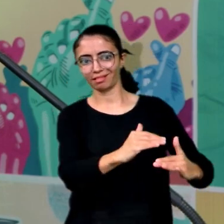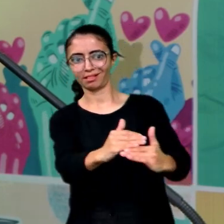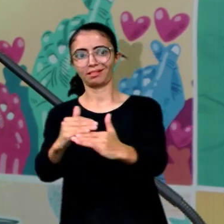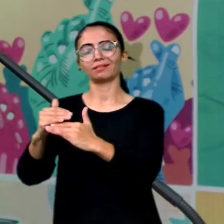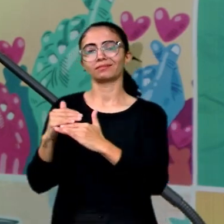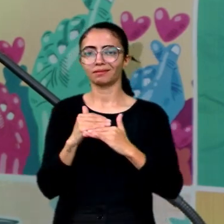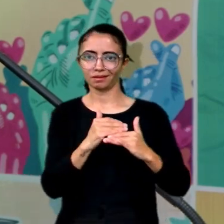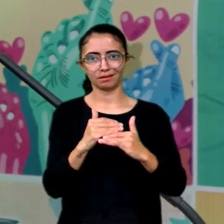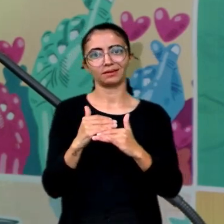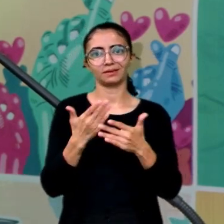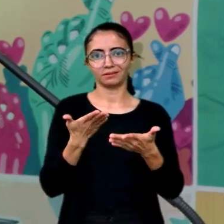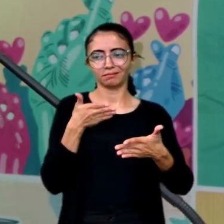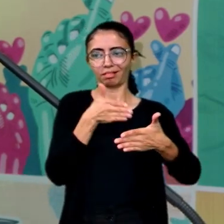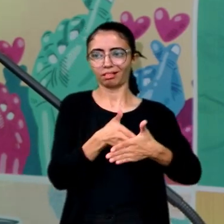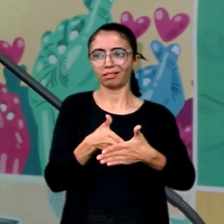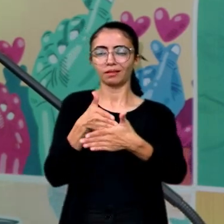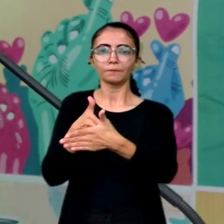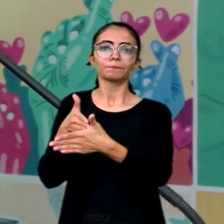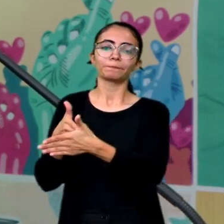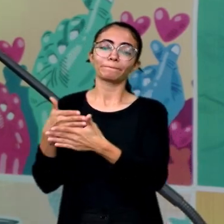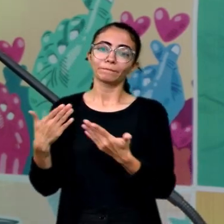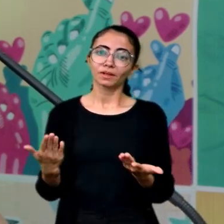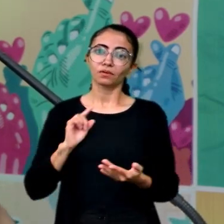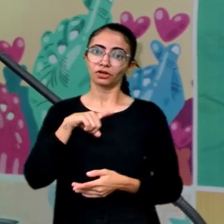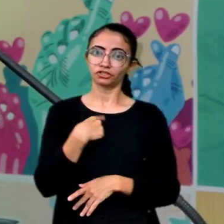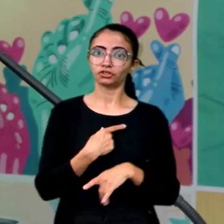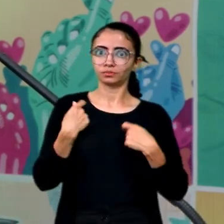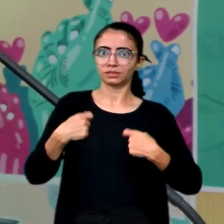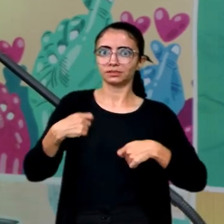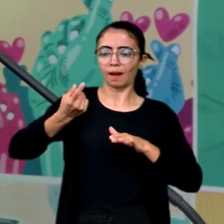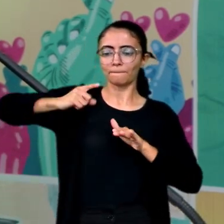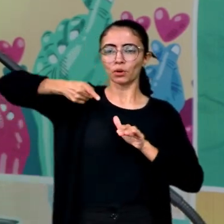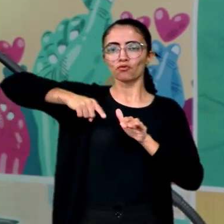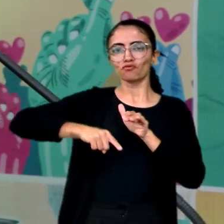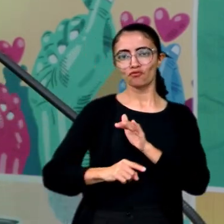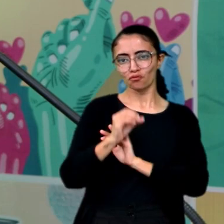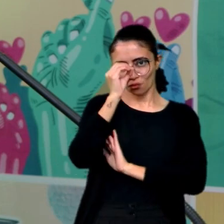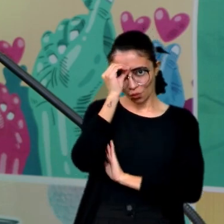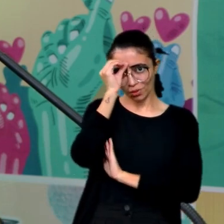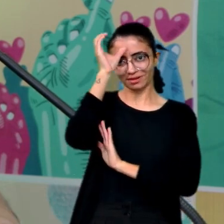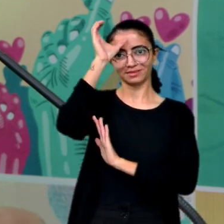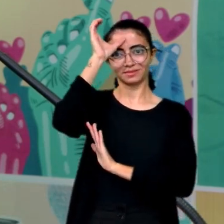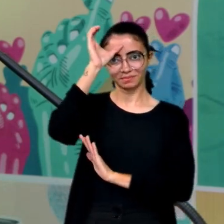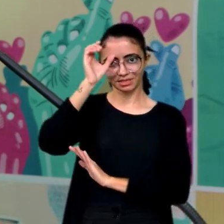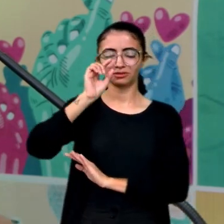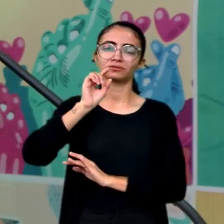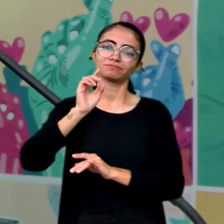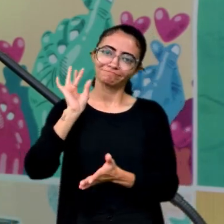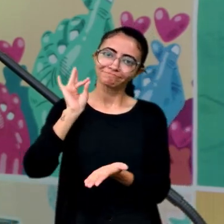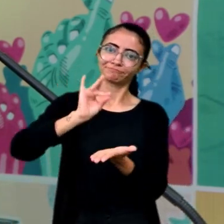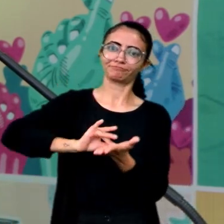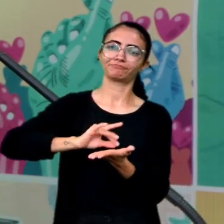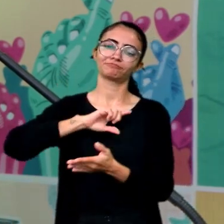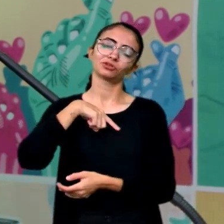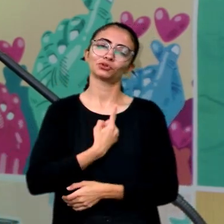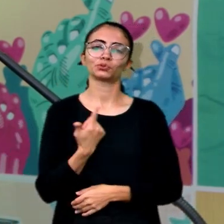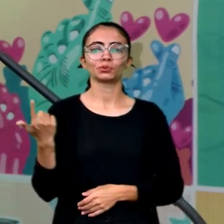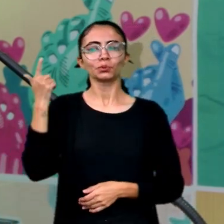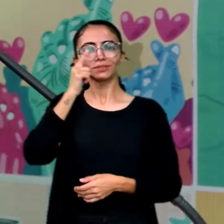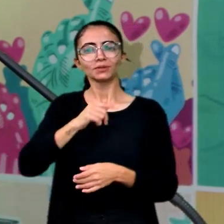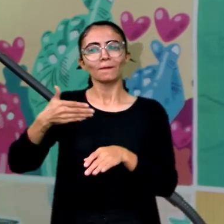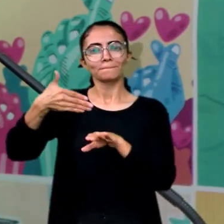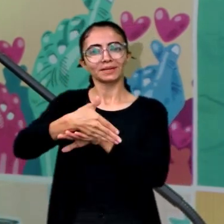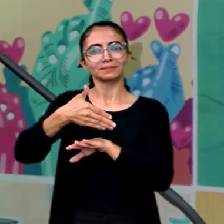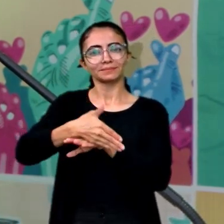que vem limitado e tudo, e que às vezes é necessário a gente aprofundar mais dentro do universo para, de fato, ter uma participação efetiva,